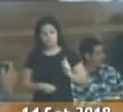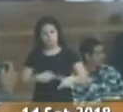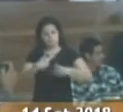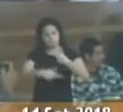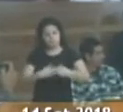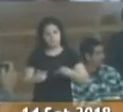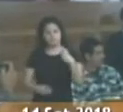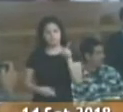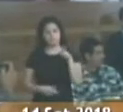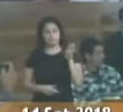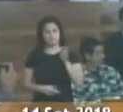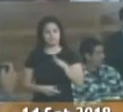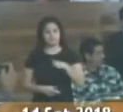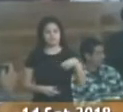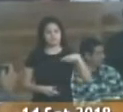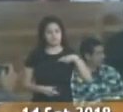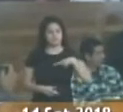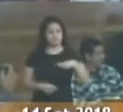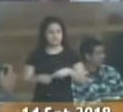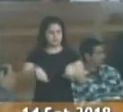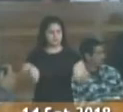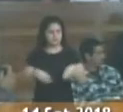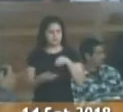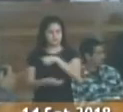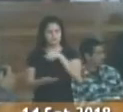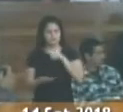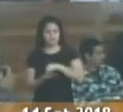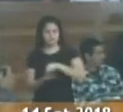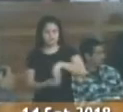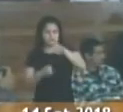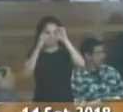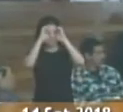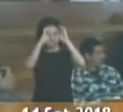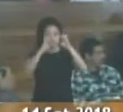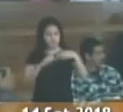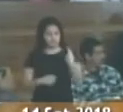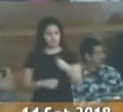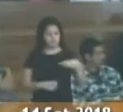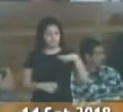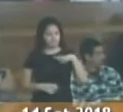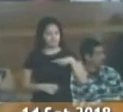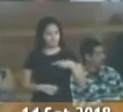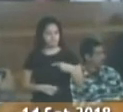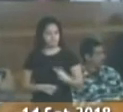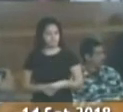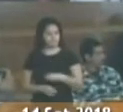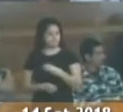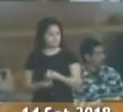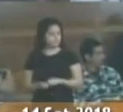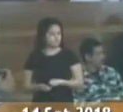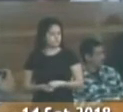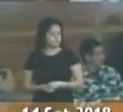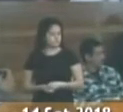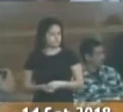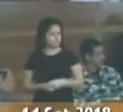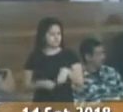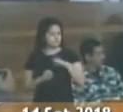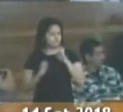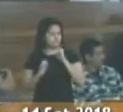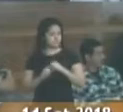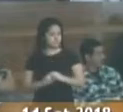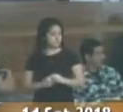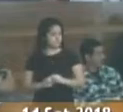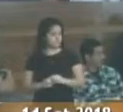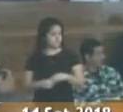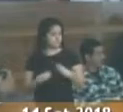para poder ter ali a propriedade. Então, isso é uma falta de respeito total. Nós temos uma dívida de gratidão e nós estamos pagando com que forma?